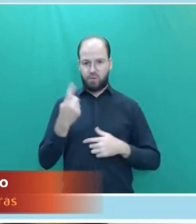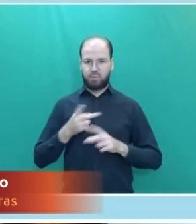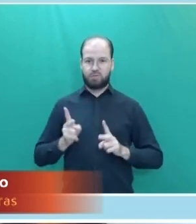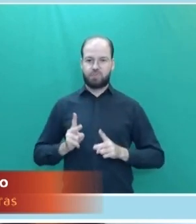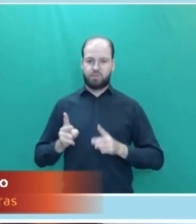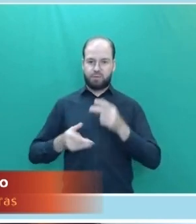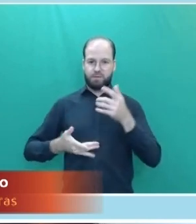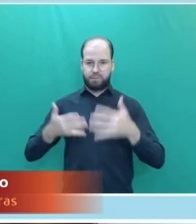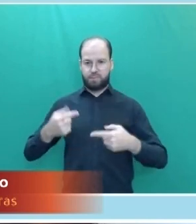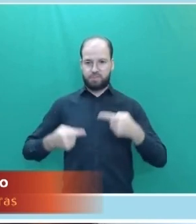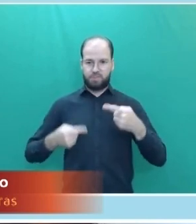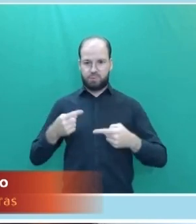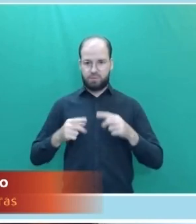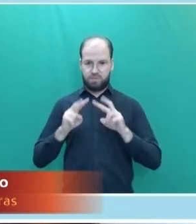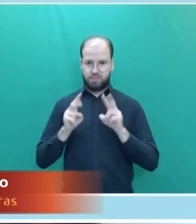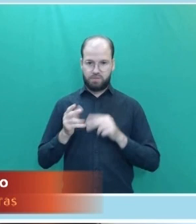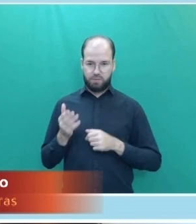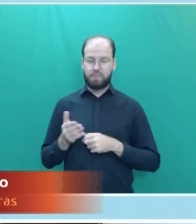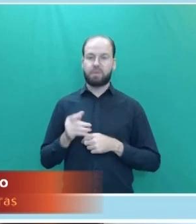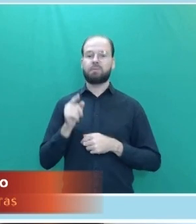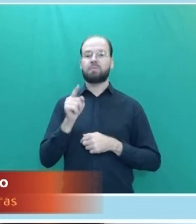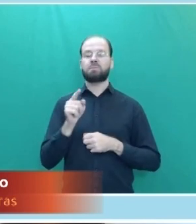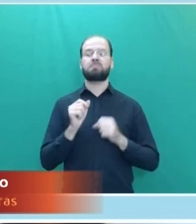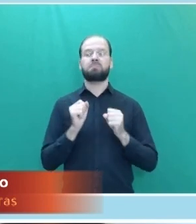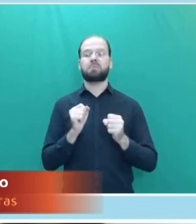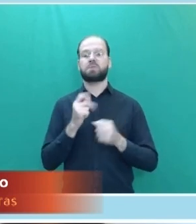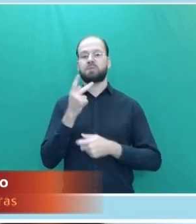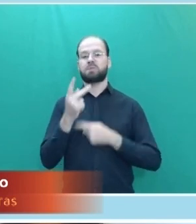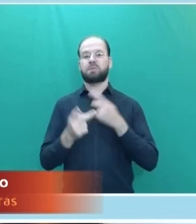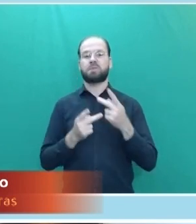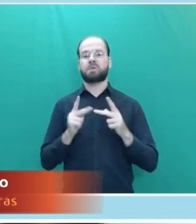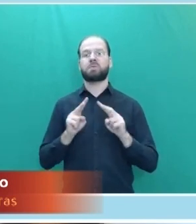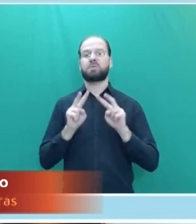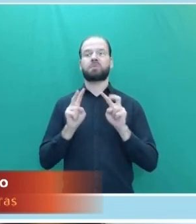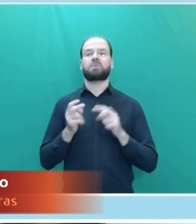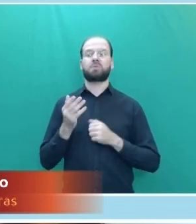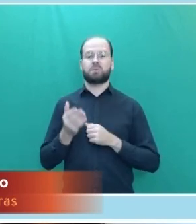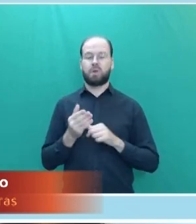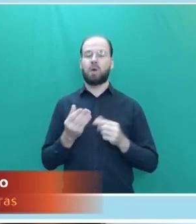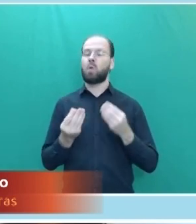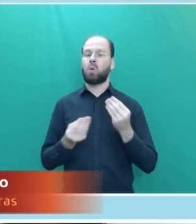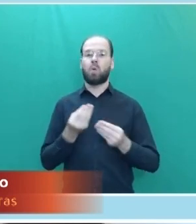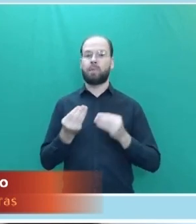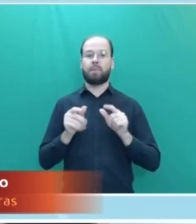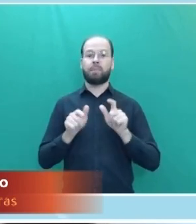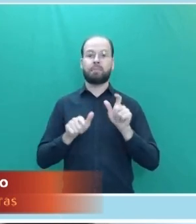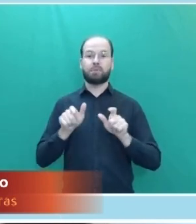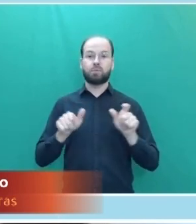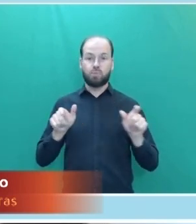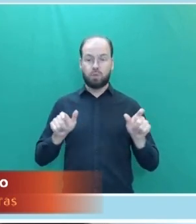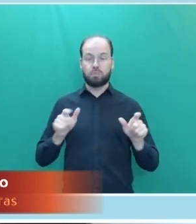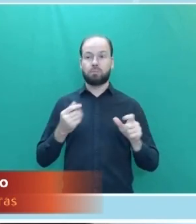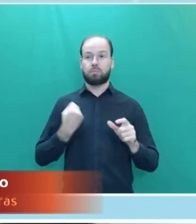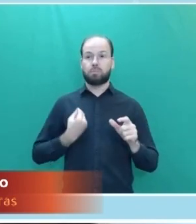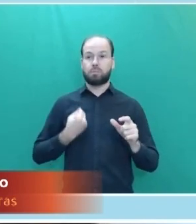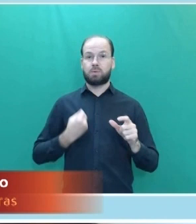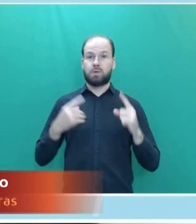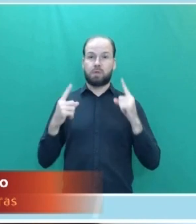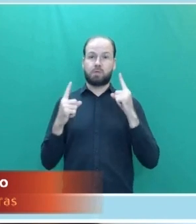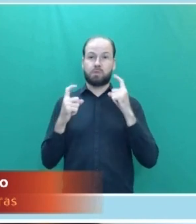outras questões, mas o que você pode falar também, até mesmo de como as pessoas têm dificuldade até